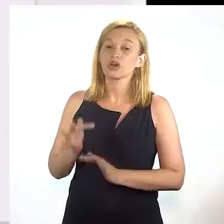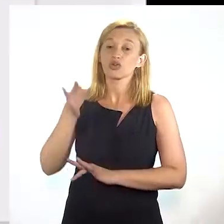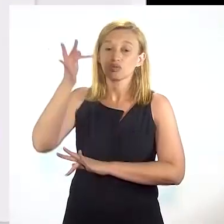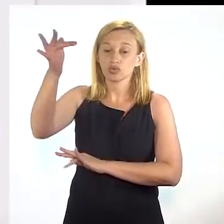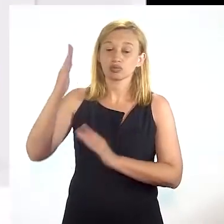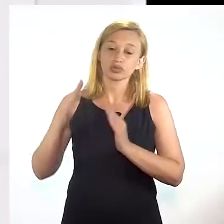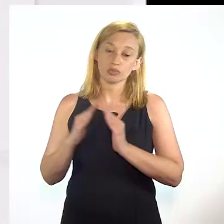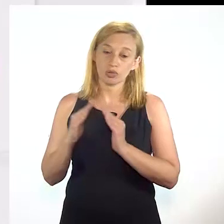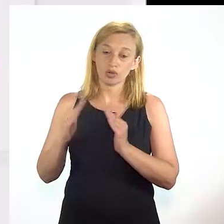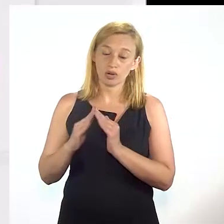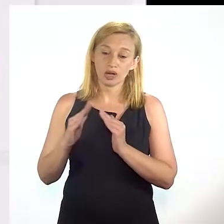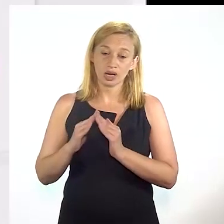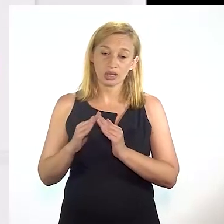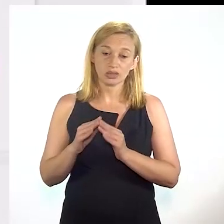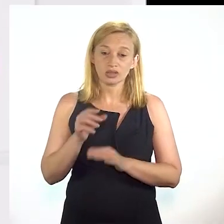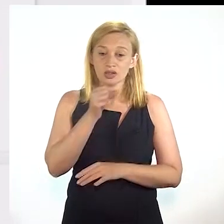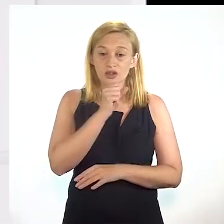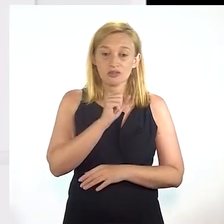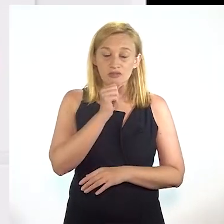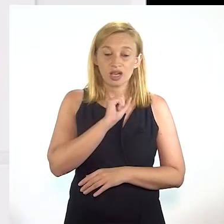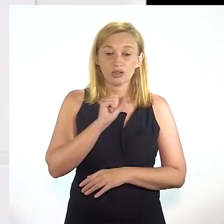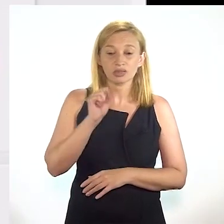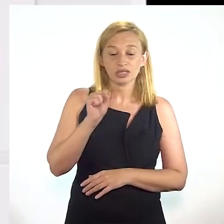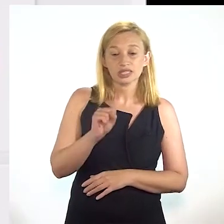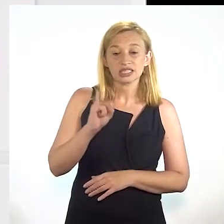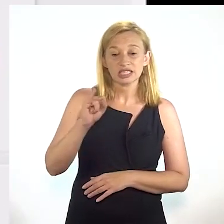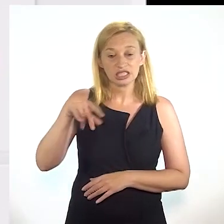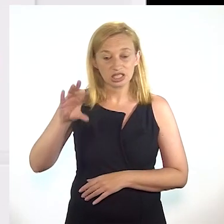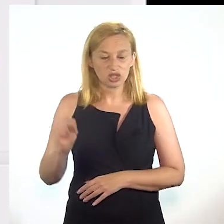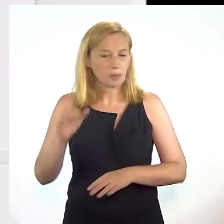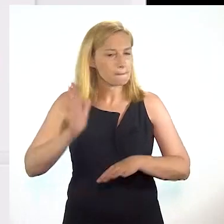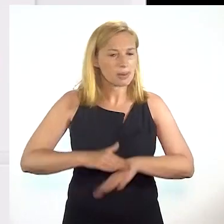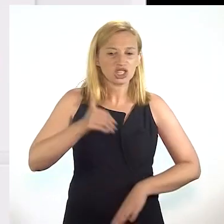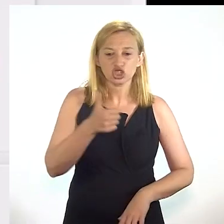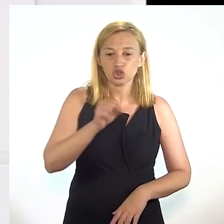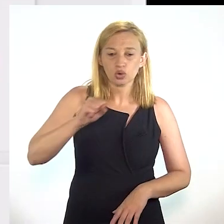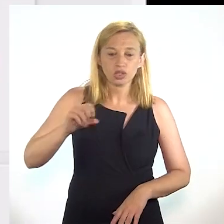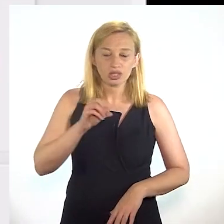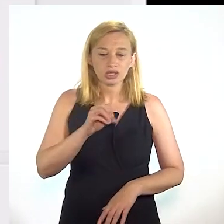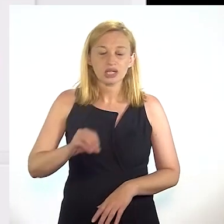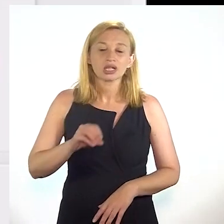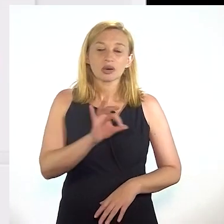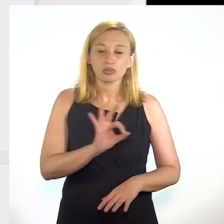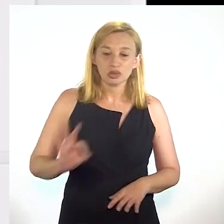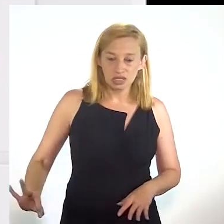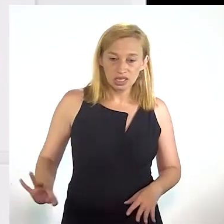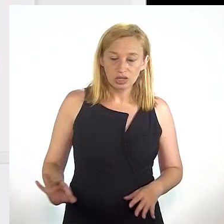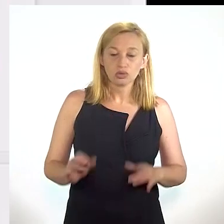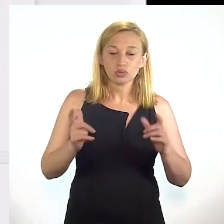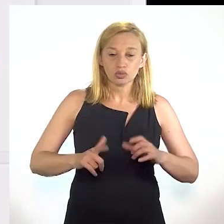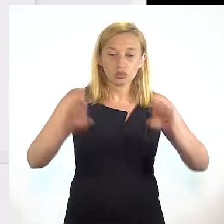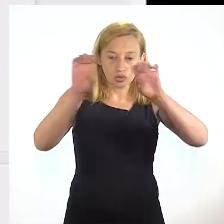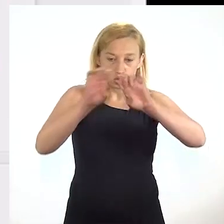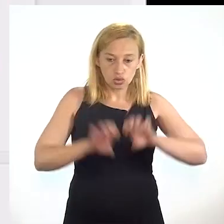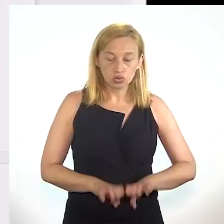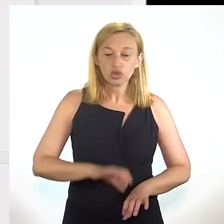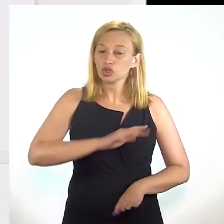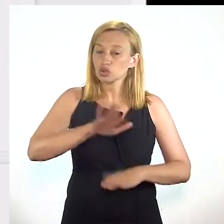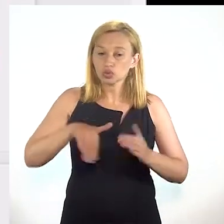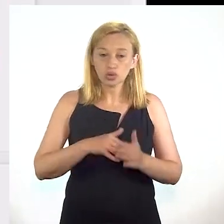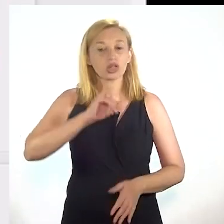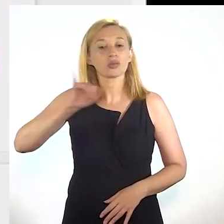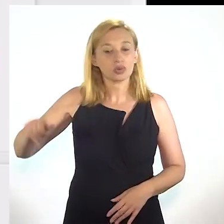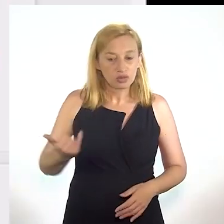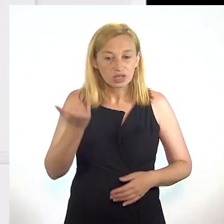aqui o da moradia, o futuro da moradia, né, que eram os antigos silos. Mais de 80% da estrutura toda do